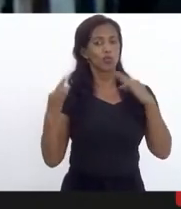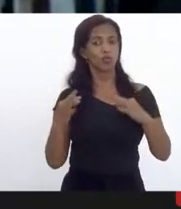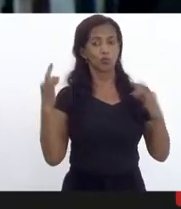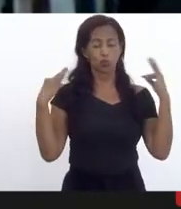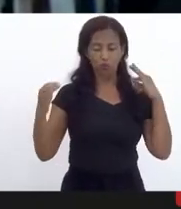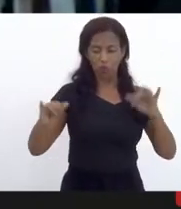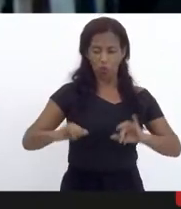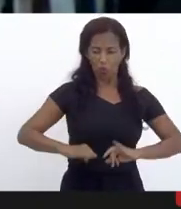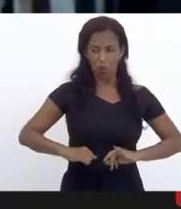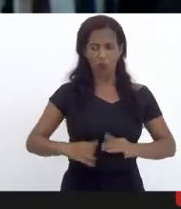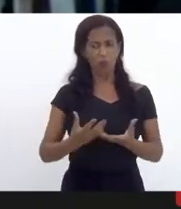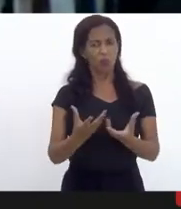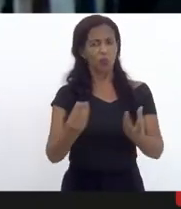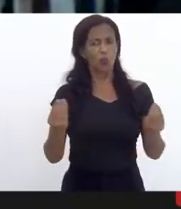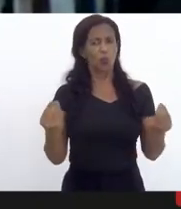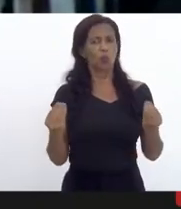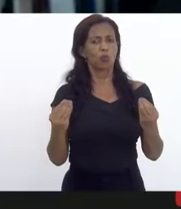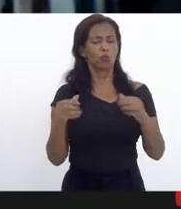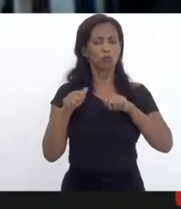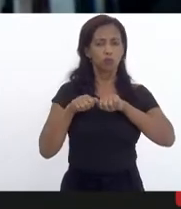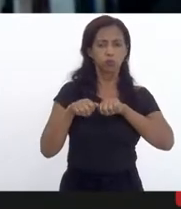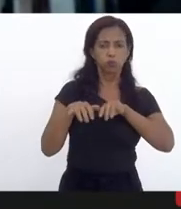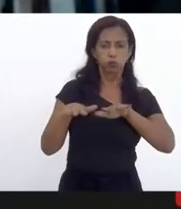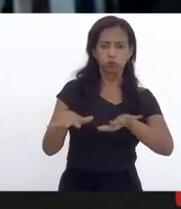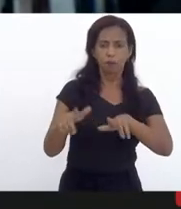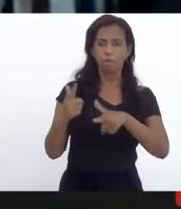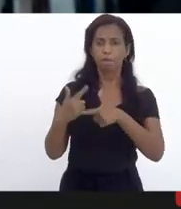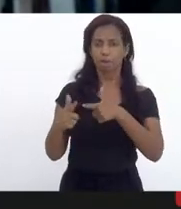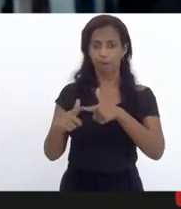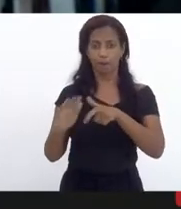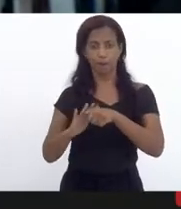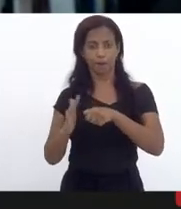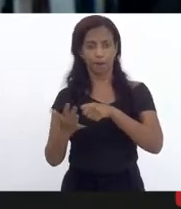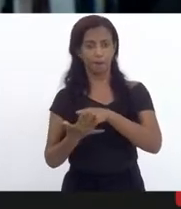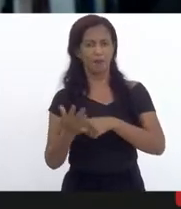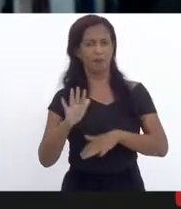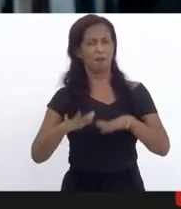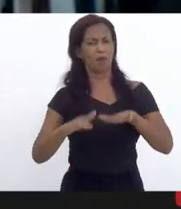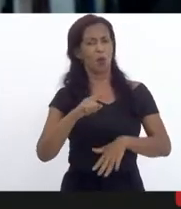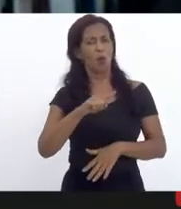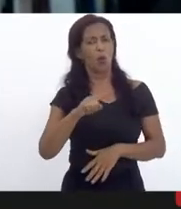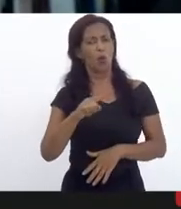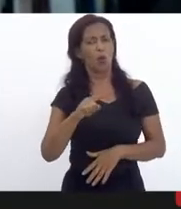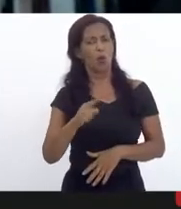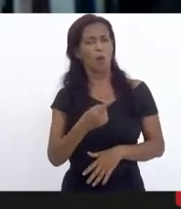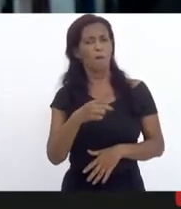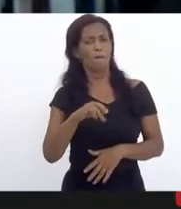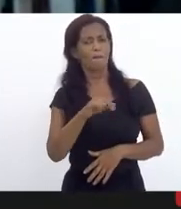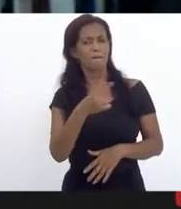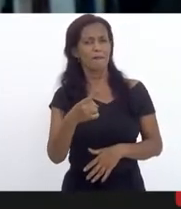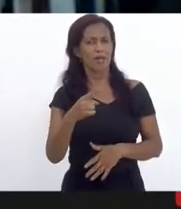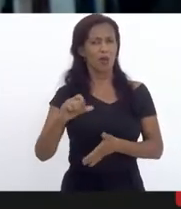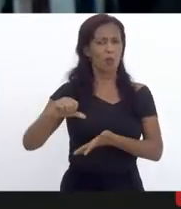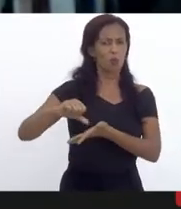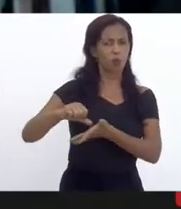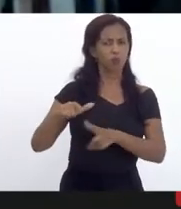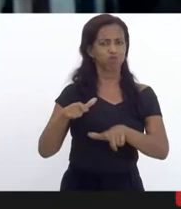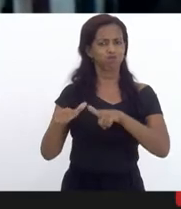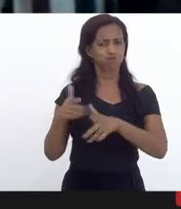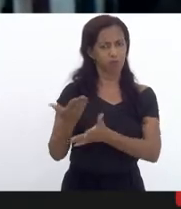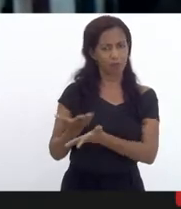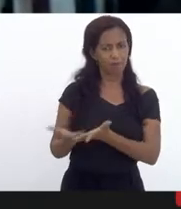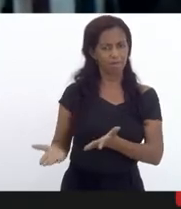sofreu demais com a questão da pandemia. Cerca de 1 milhão de postos de trabalho já chegaram a ser perdidos, eles vêm